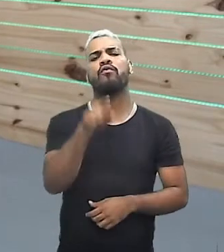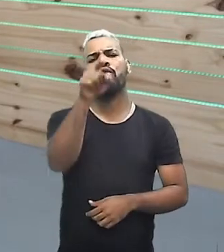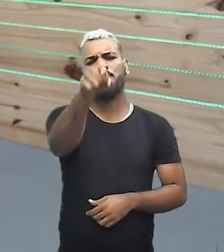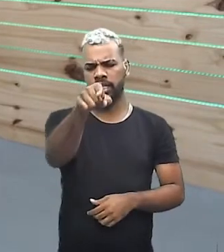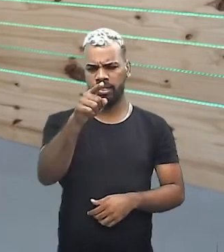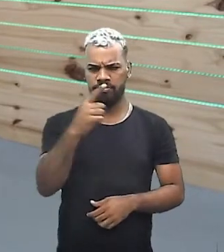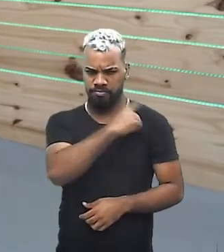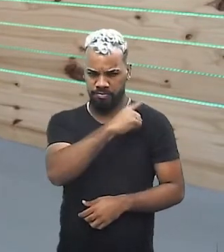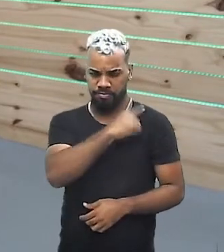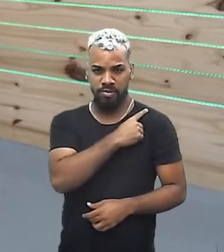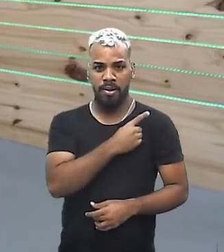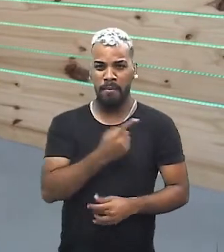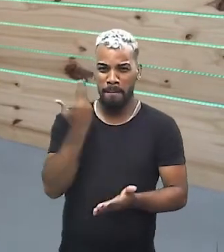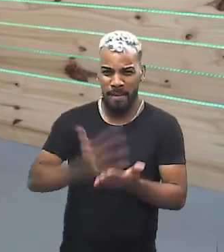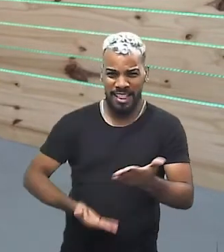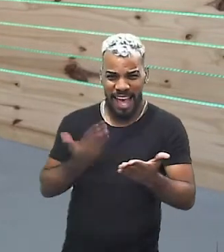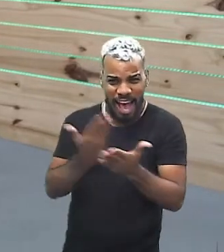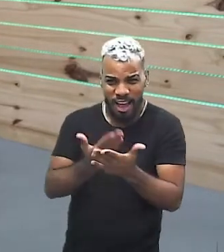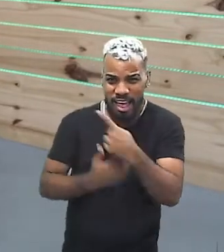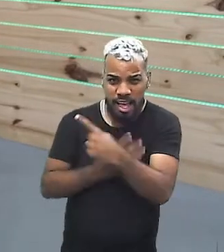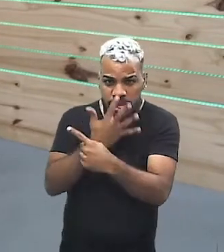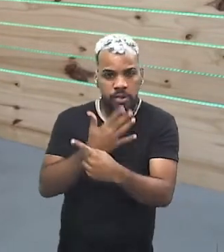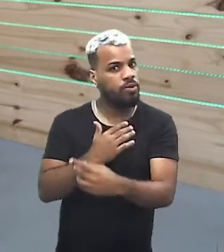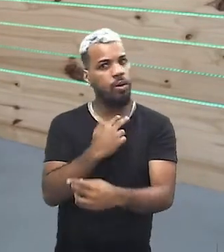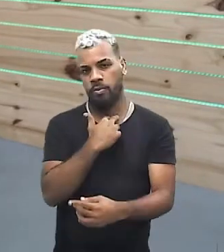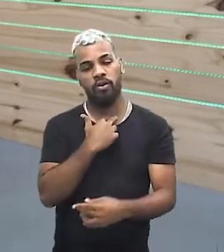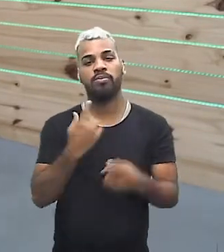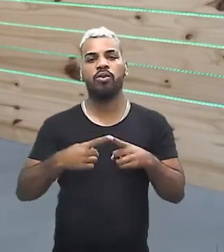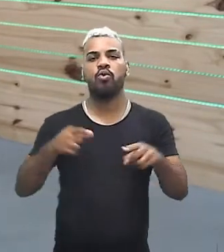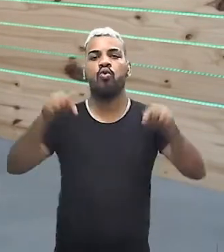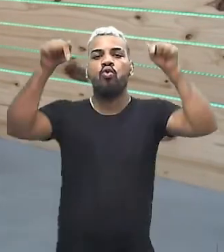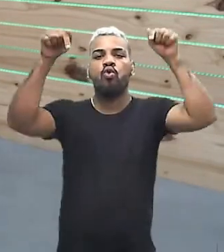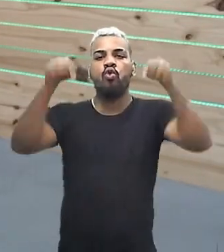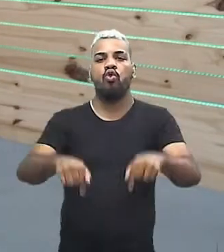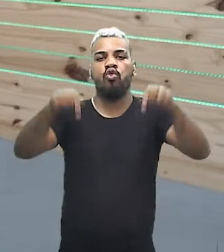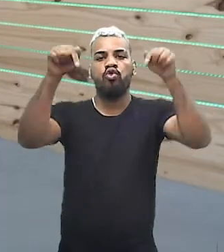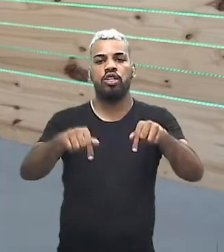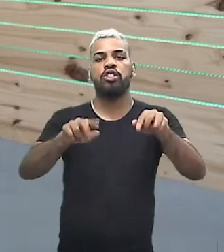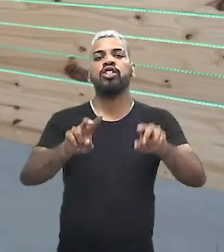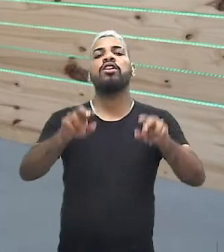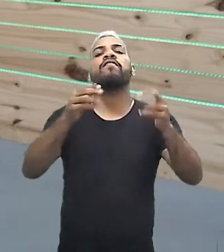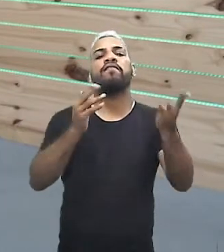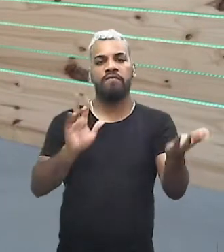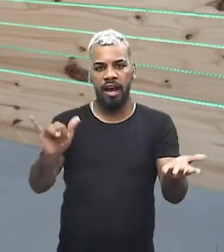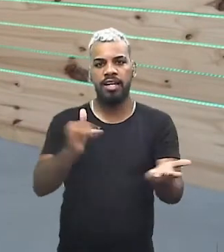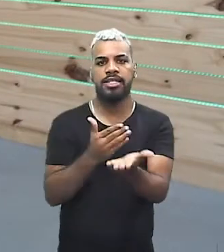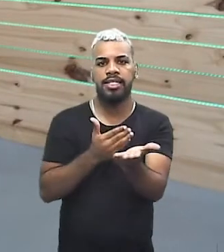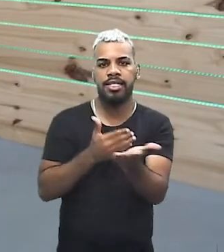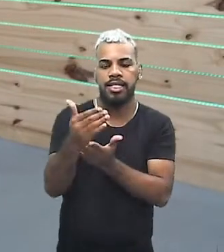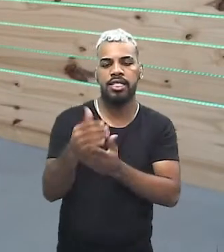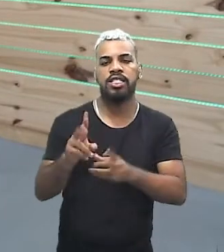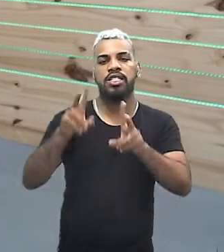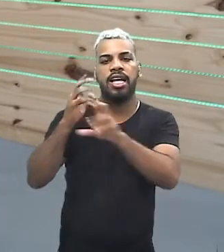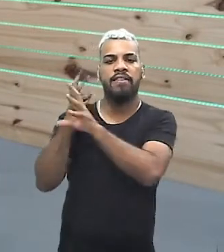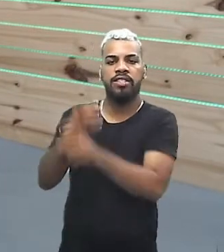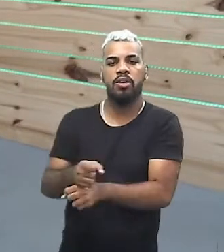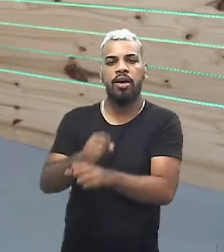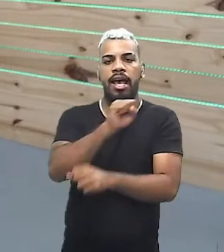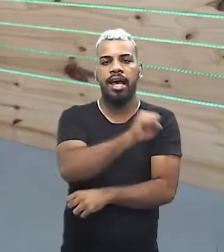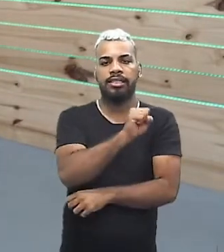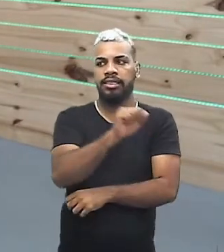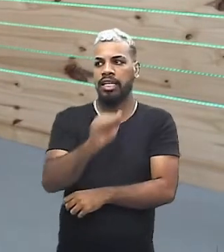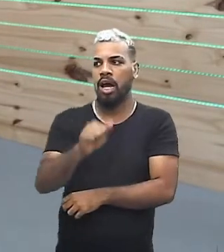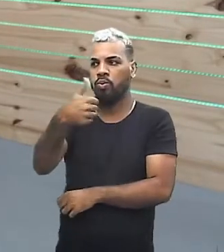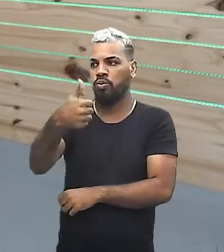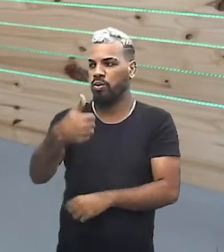você não pode perder nada dessa aula hoje porque hoje a gente dá início a nossa revisão do ssa1 aqui no Educandário